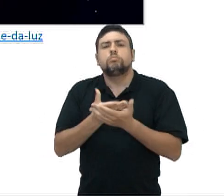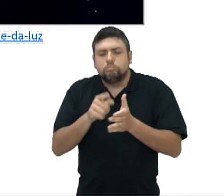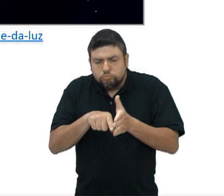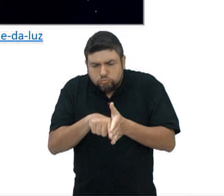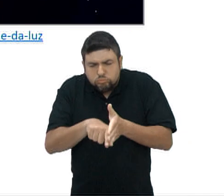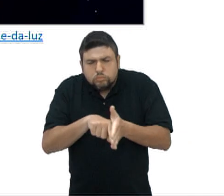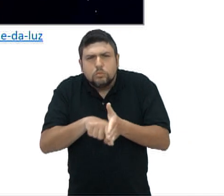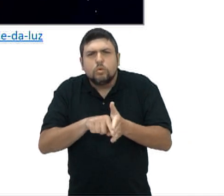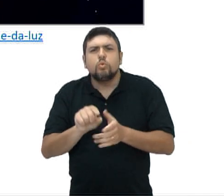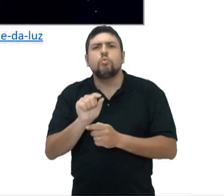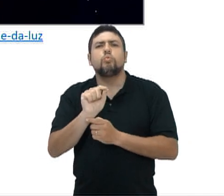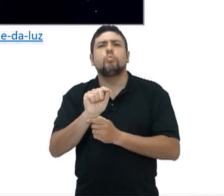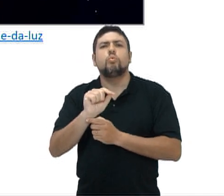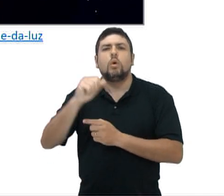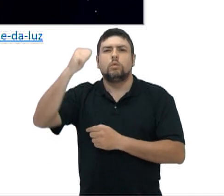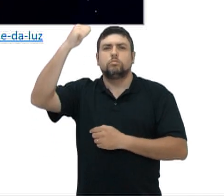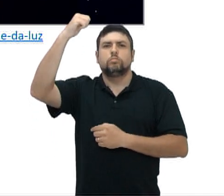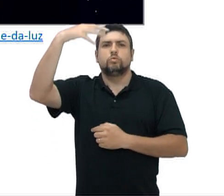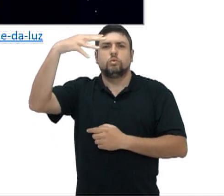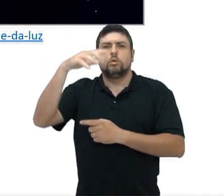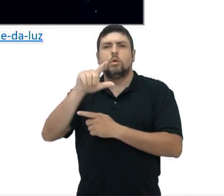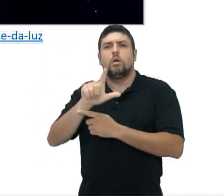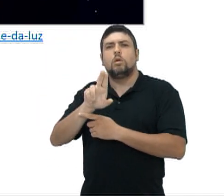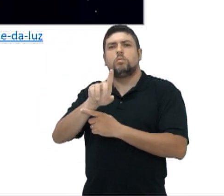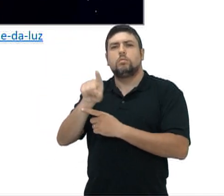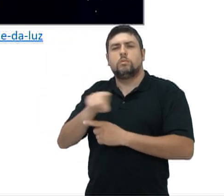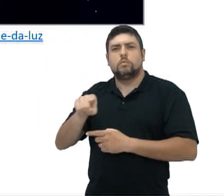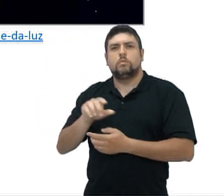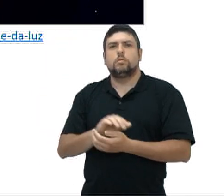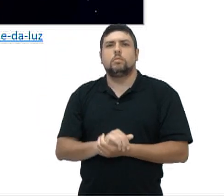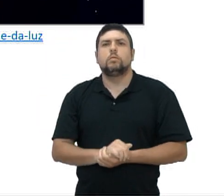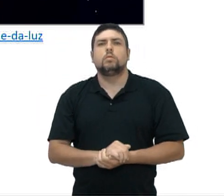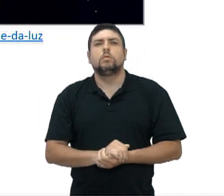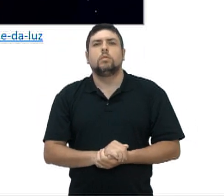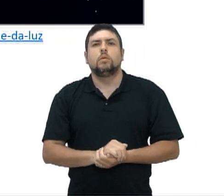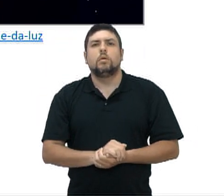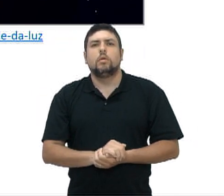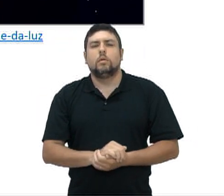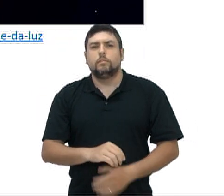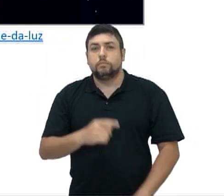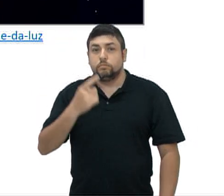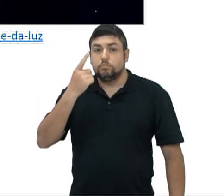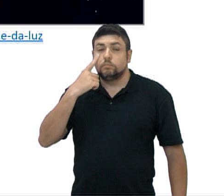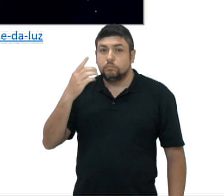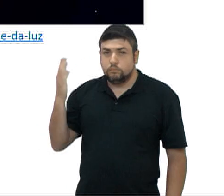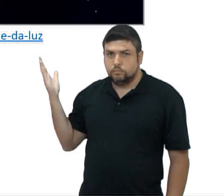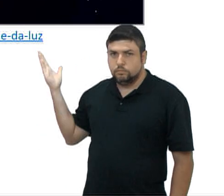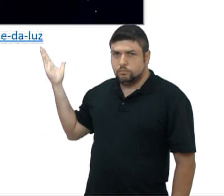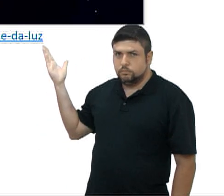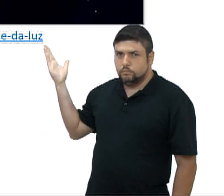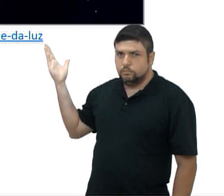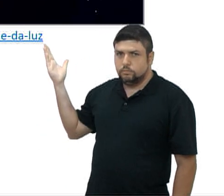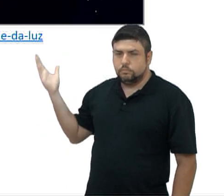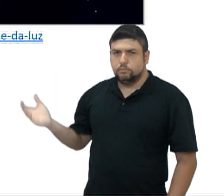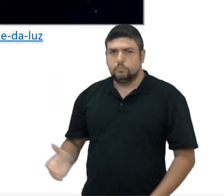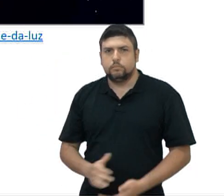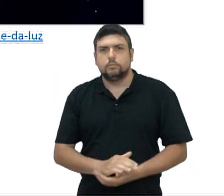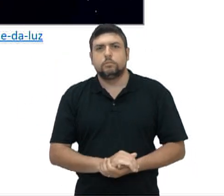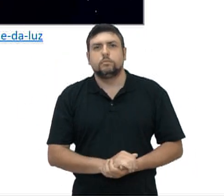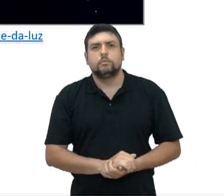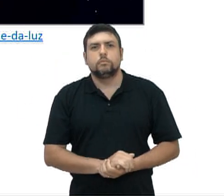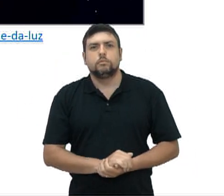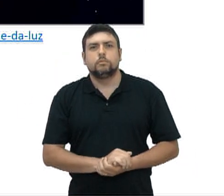luz. Dois exemplos aqui que eu venho trazer para vocês. A ideia de lâmpada e também a ideia do